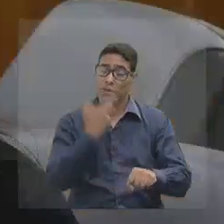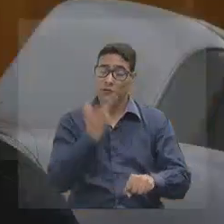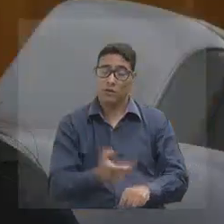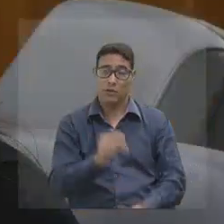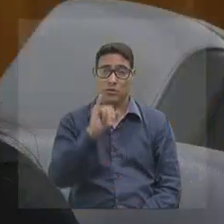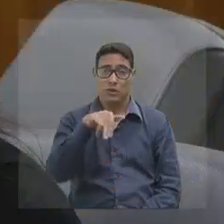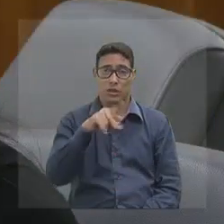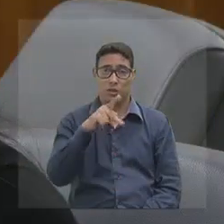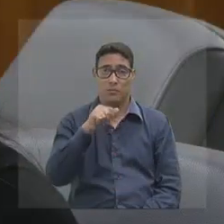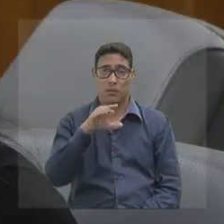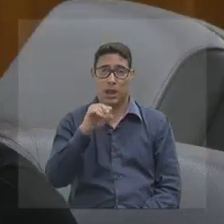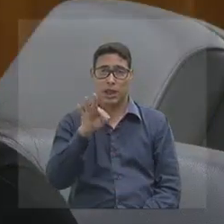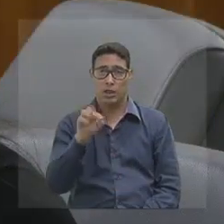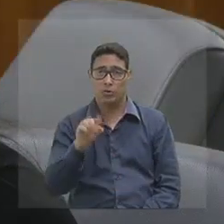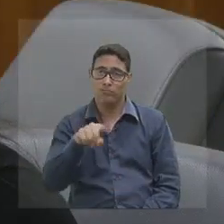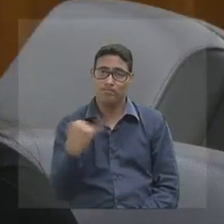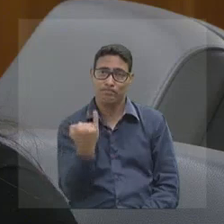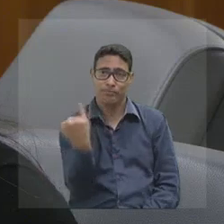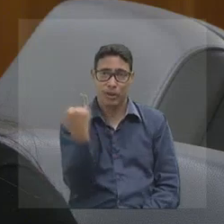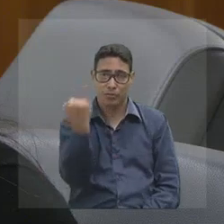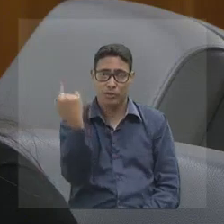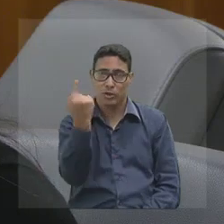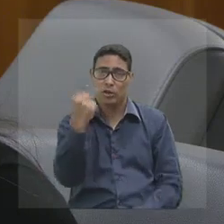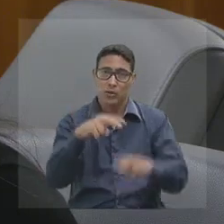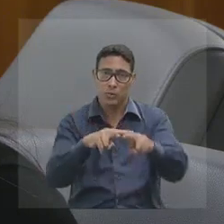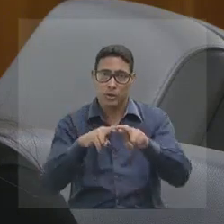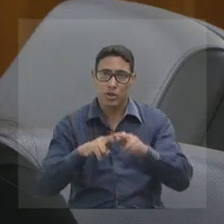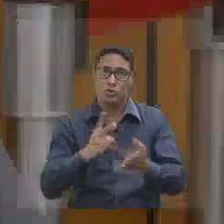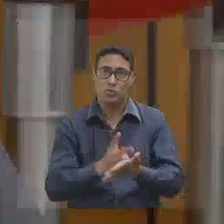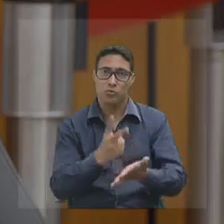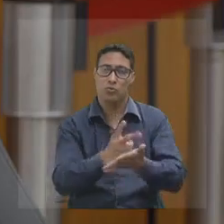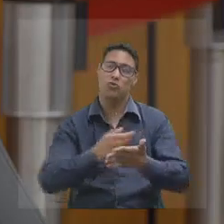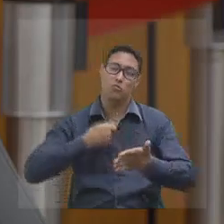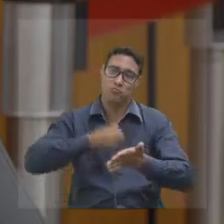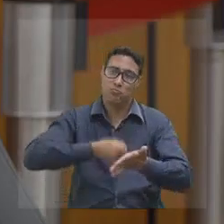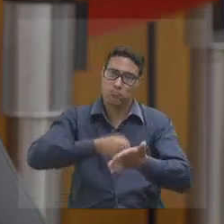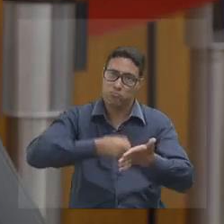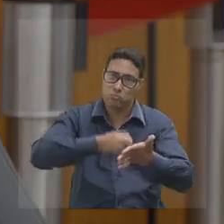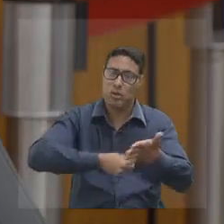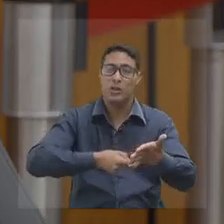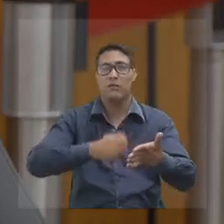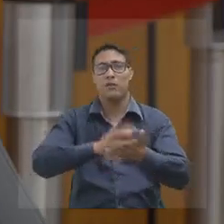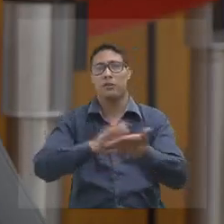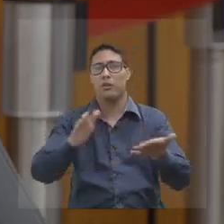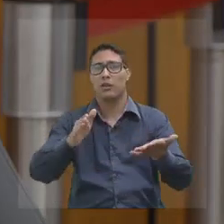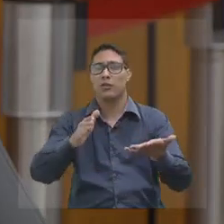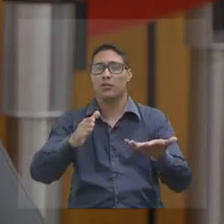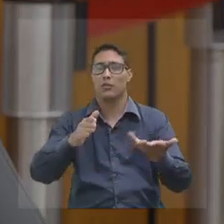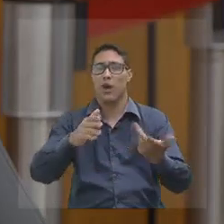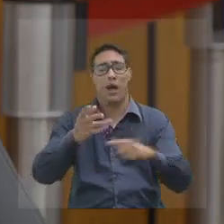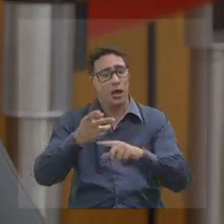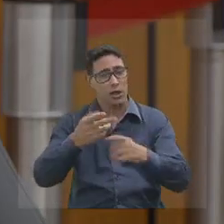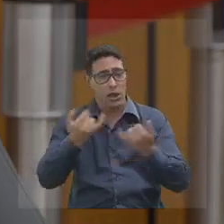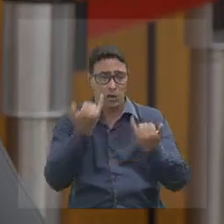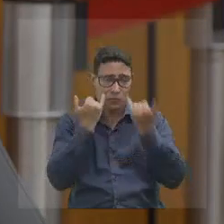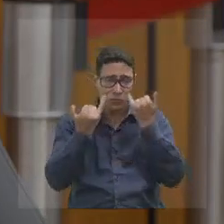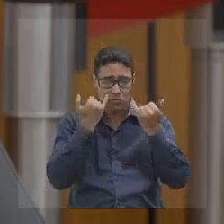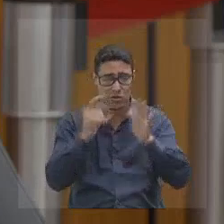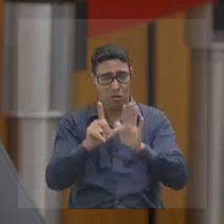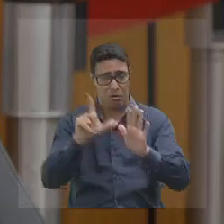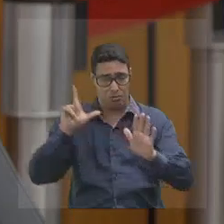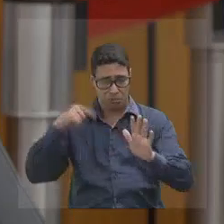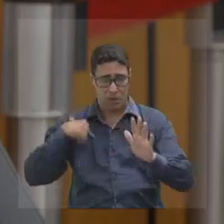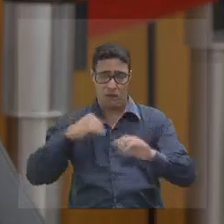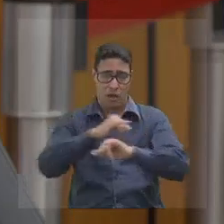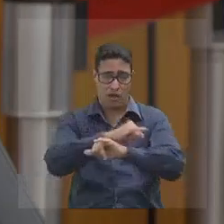é importante por isso que a gente Continua defendendo a consulta prévia informada a